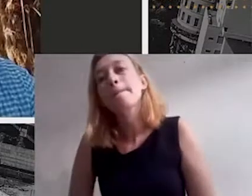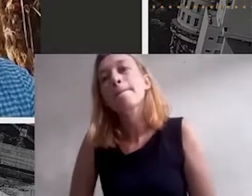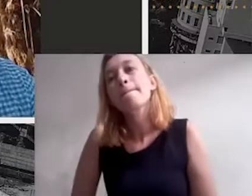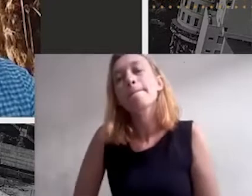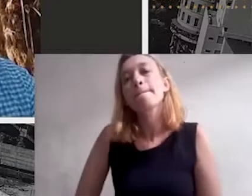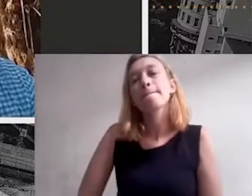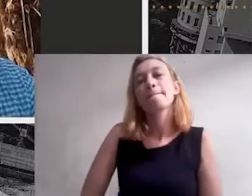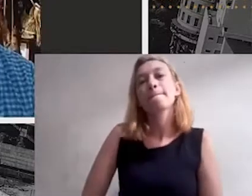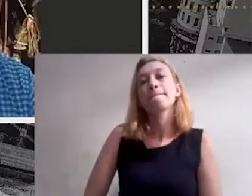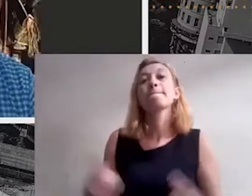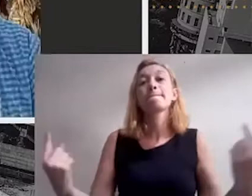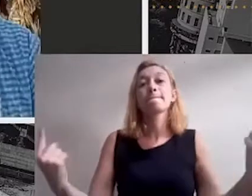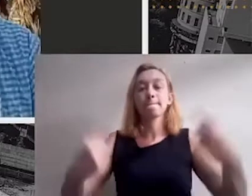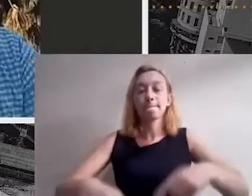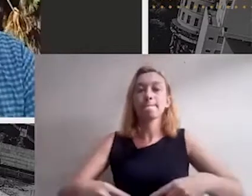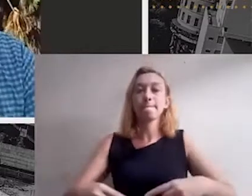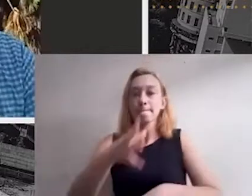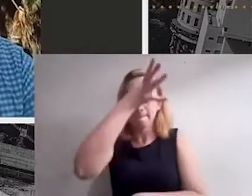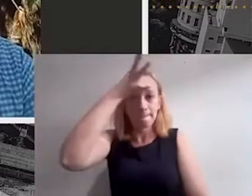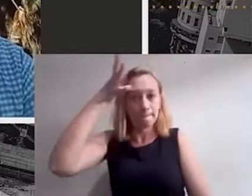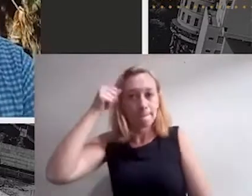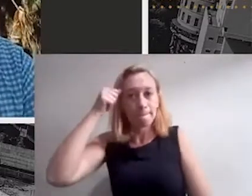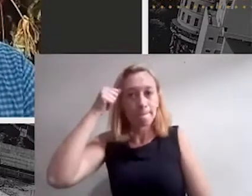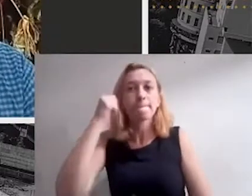da Amazônia, Mércio,